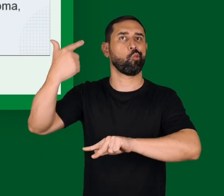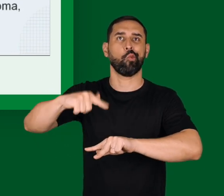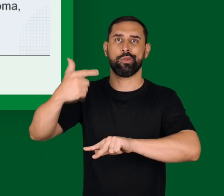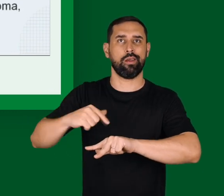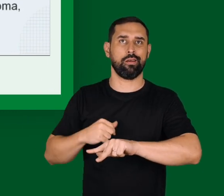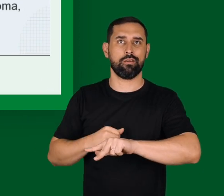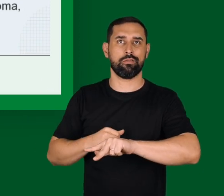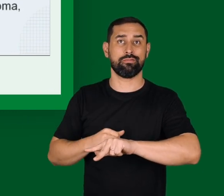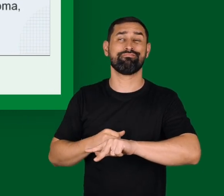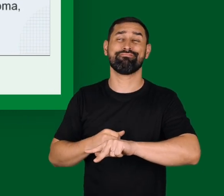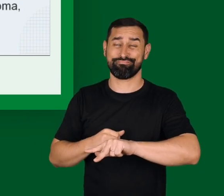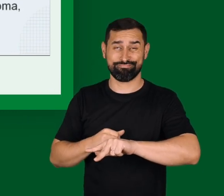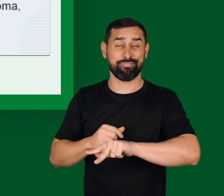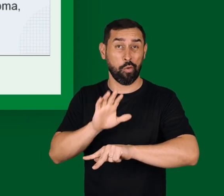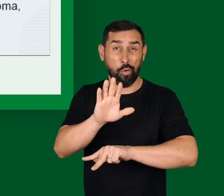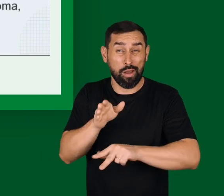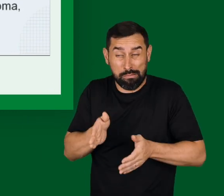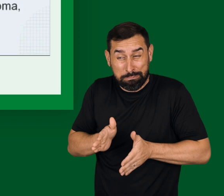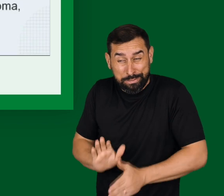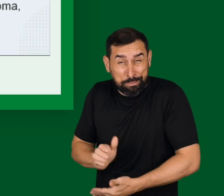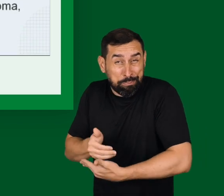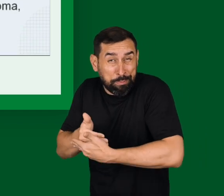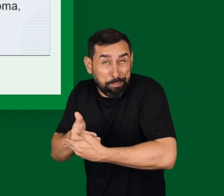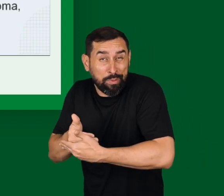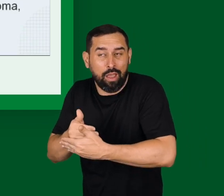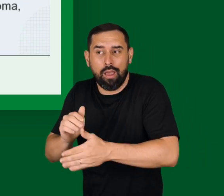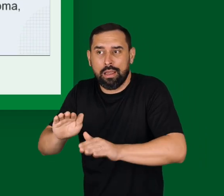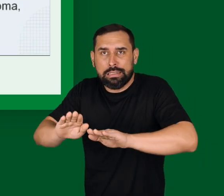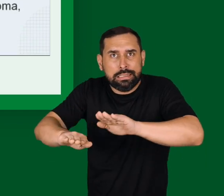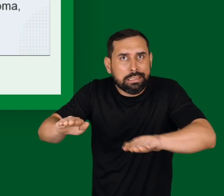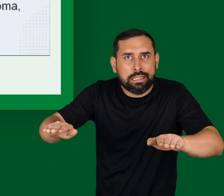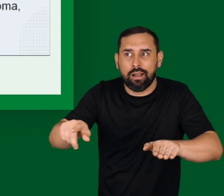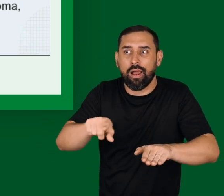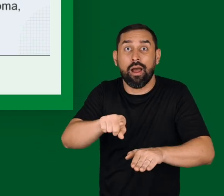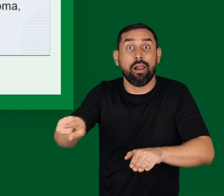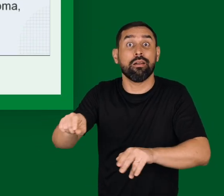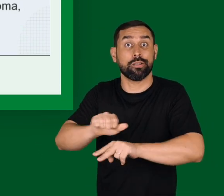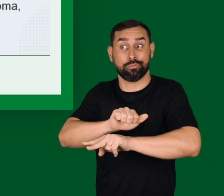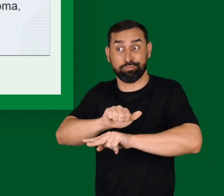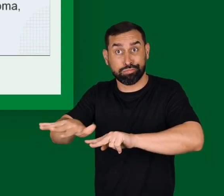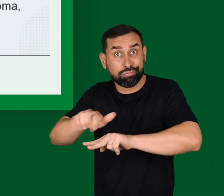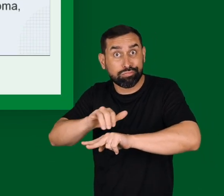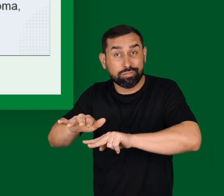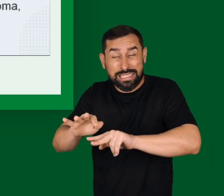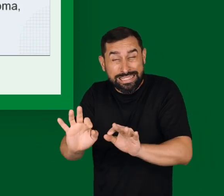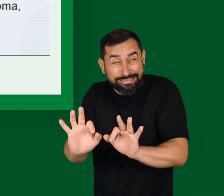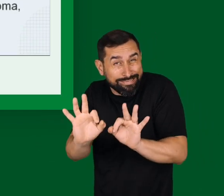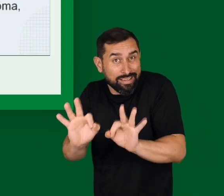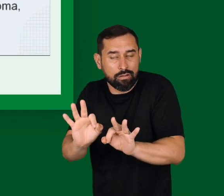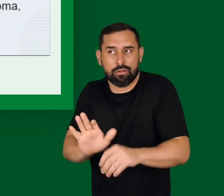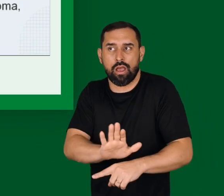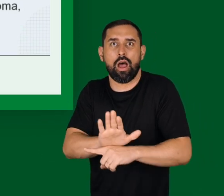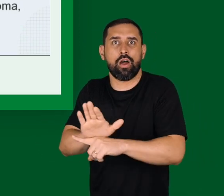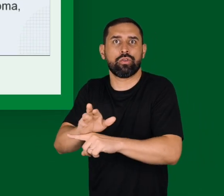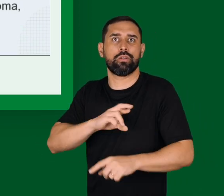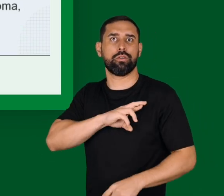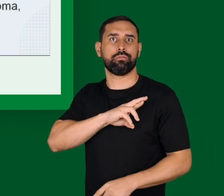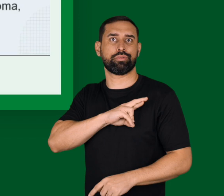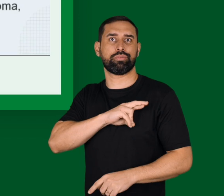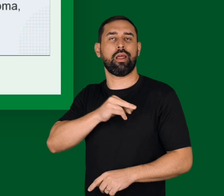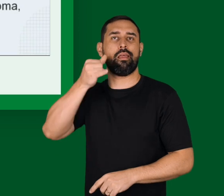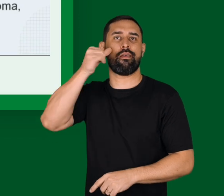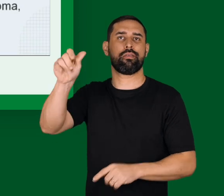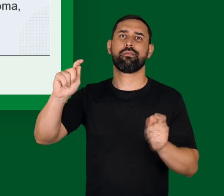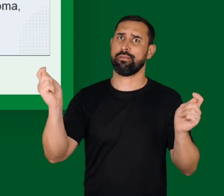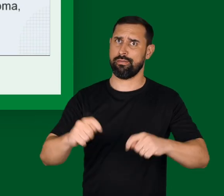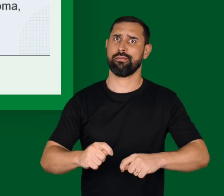é a não ventilação, tá? A maioria das crianças, desde o período neonatal, a parte pediátrica, a ventilação adequada é que vai fazer com